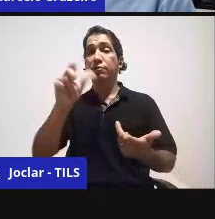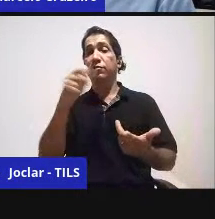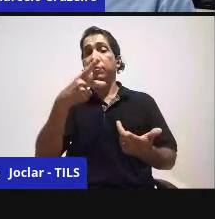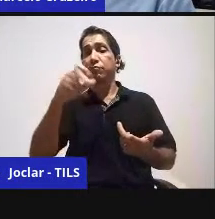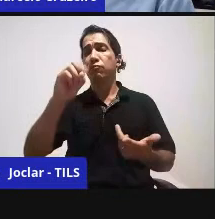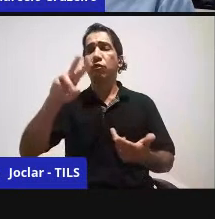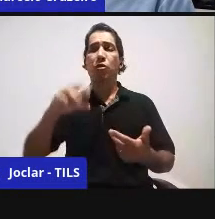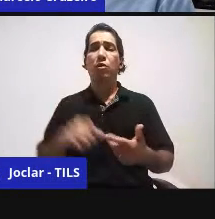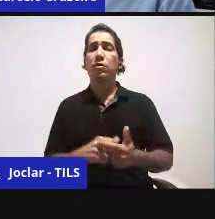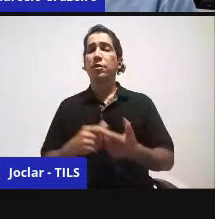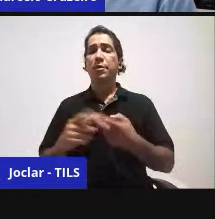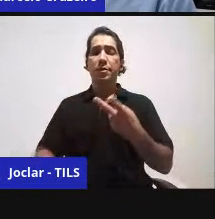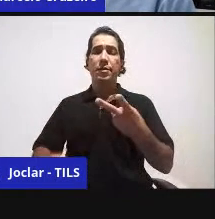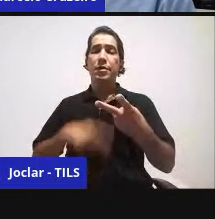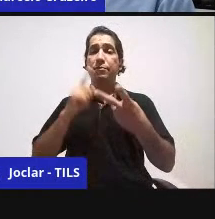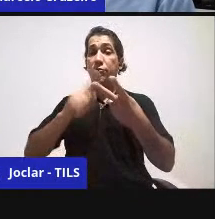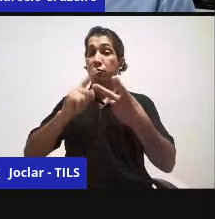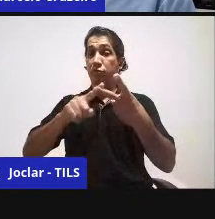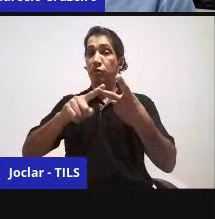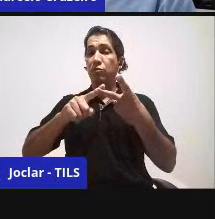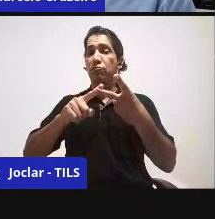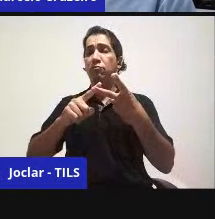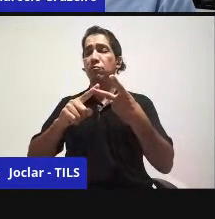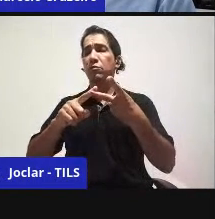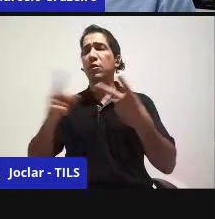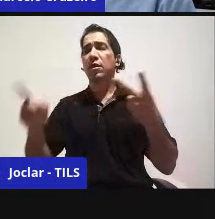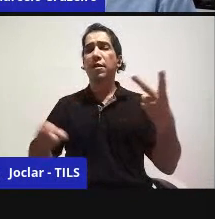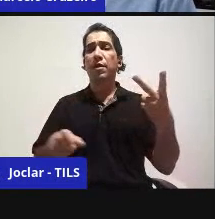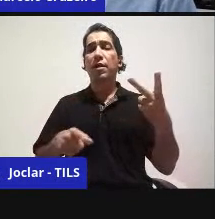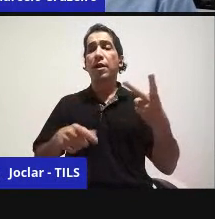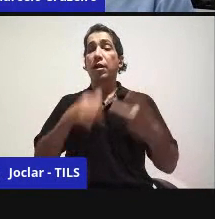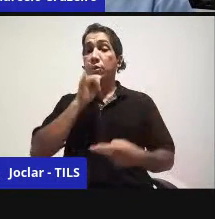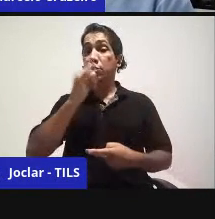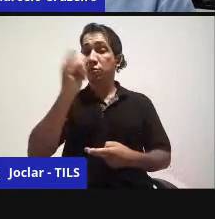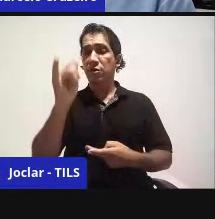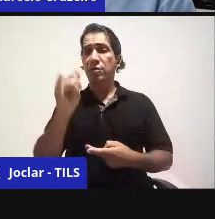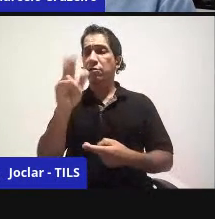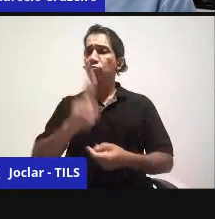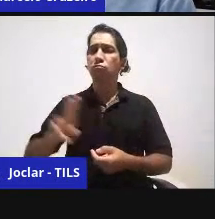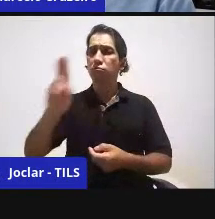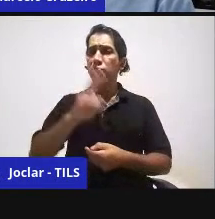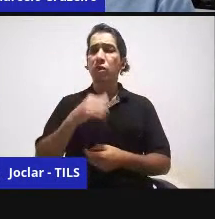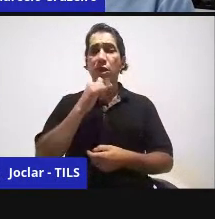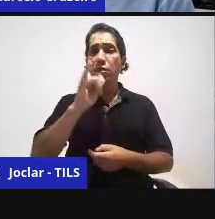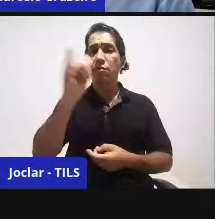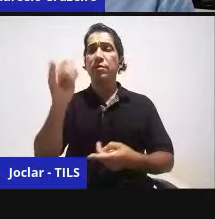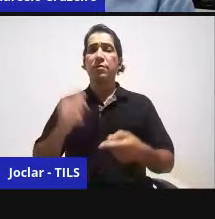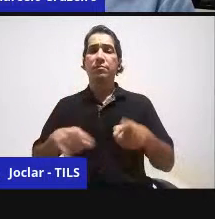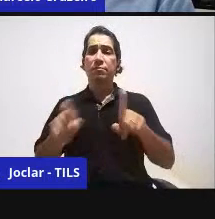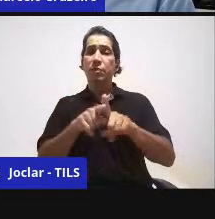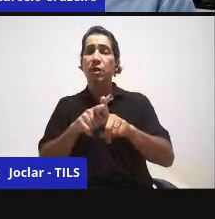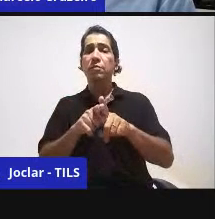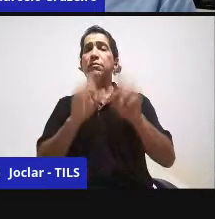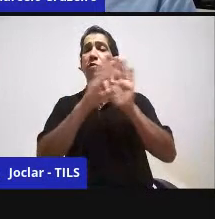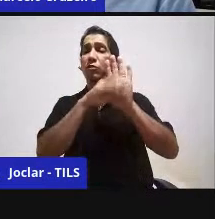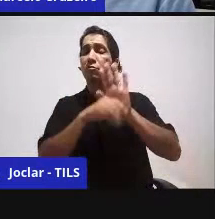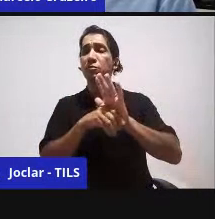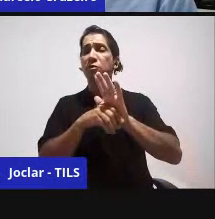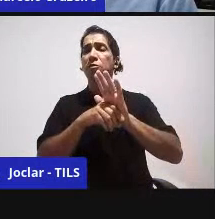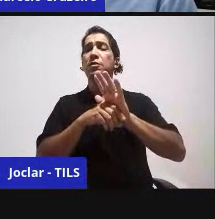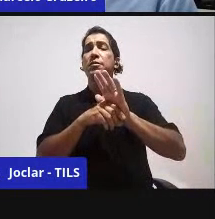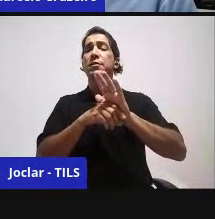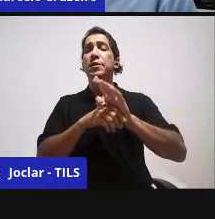de eletricidade, né, e com a utilização de eletricidade também foi introduzido o conceito de produção em massa,